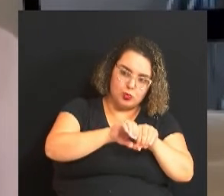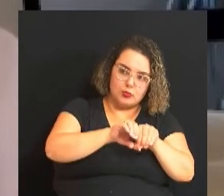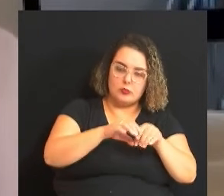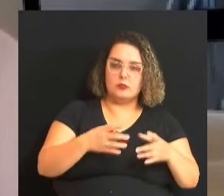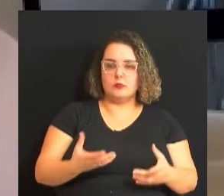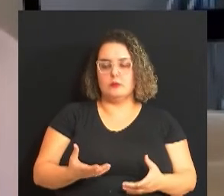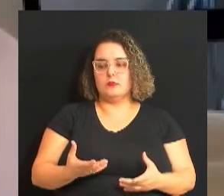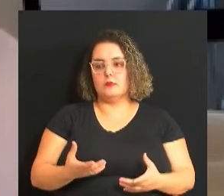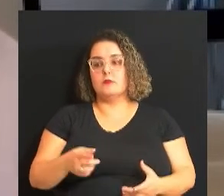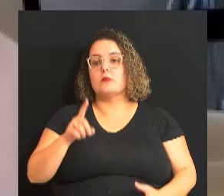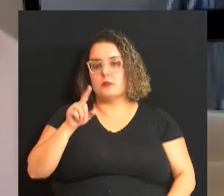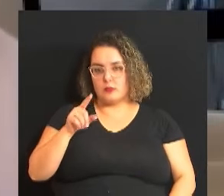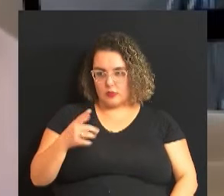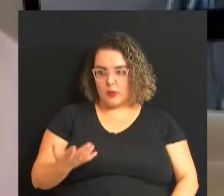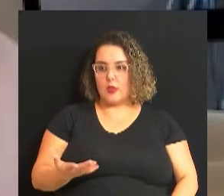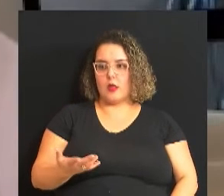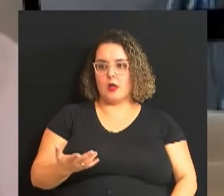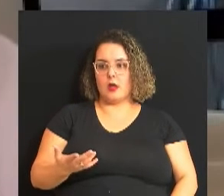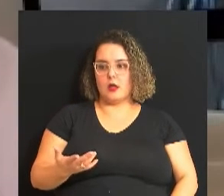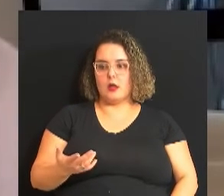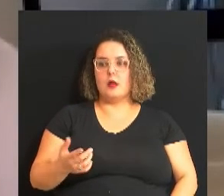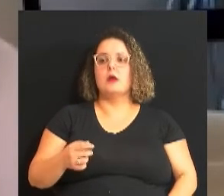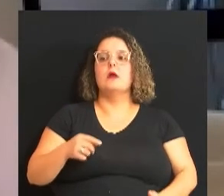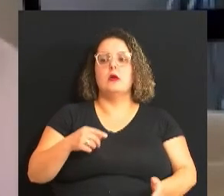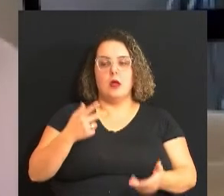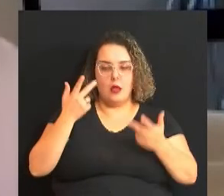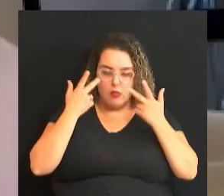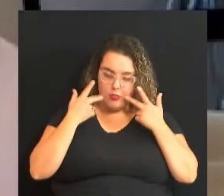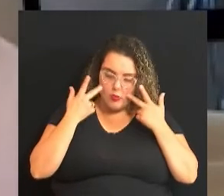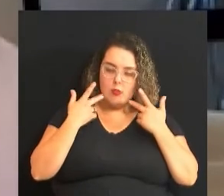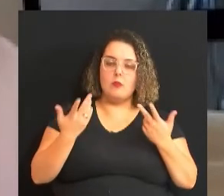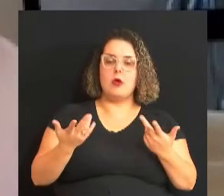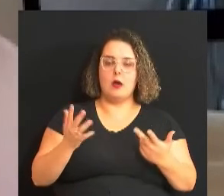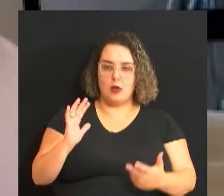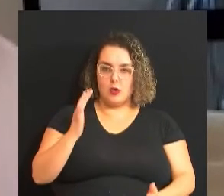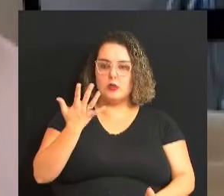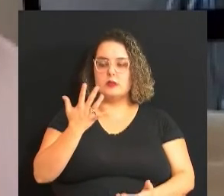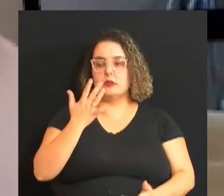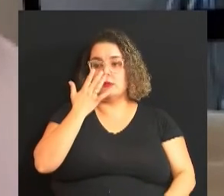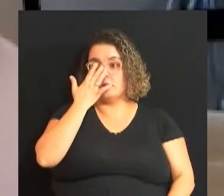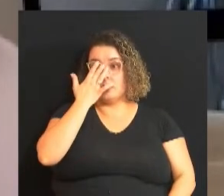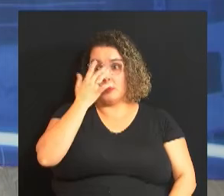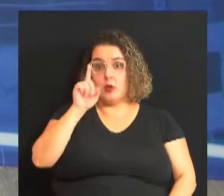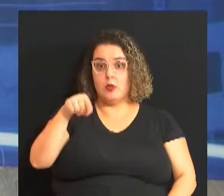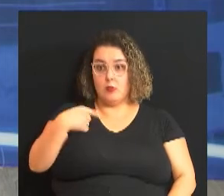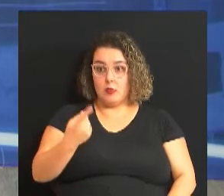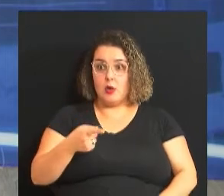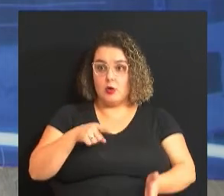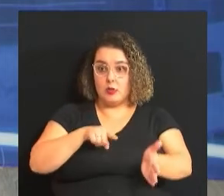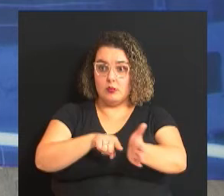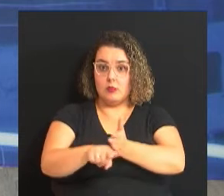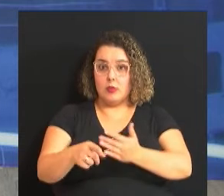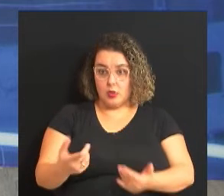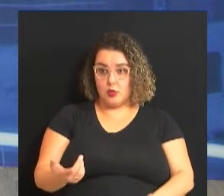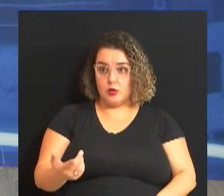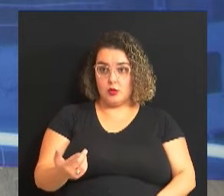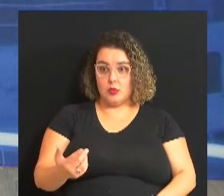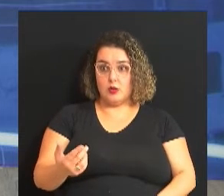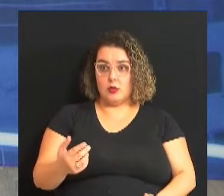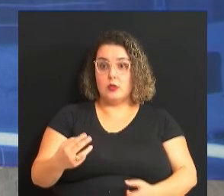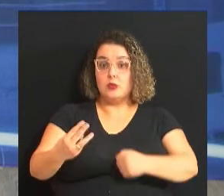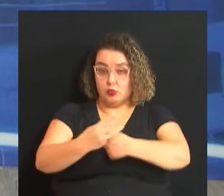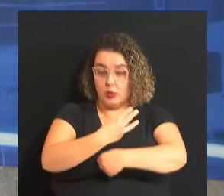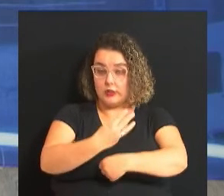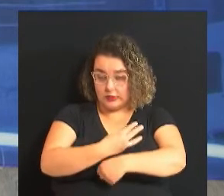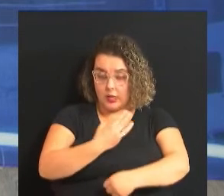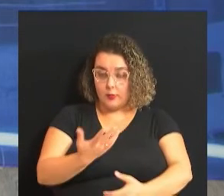essa situação que ela levantou aí é bastante frequente, viu? Doutor, uma outra pergunta que chegou aqui para a gente por meio do nosso